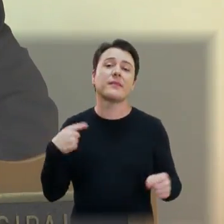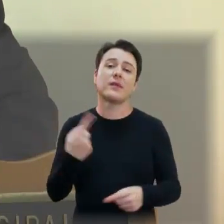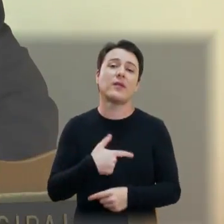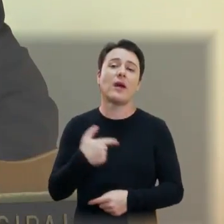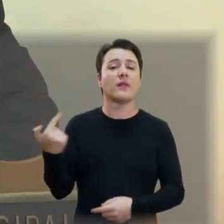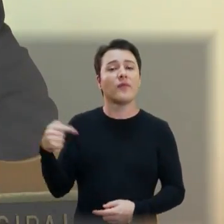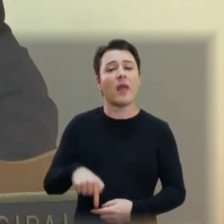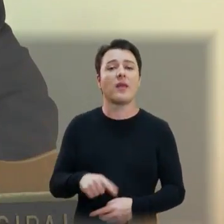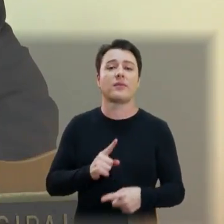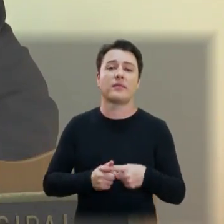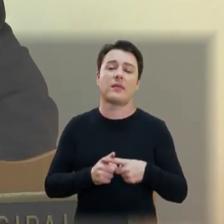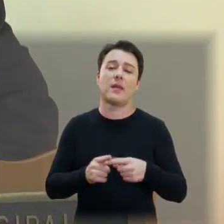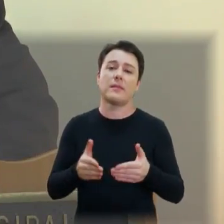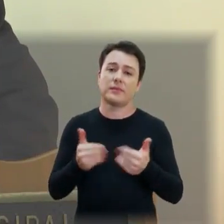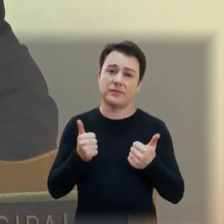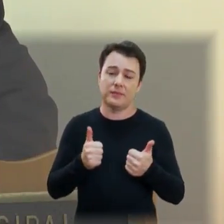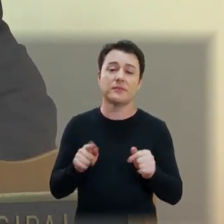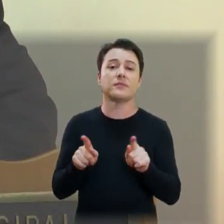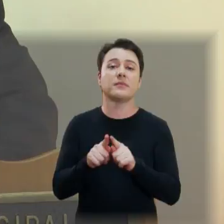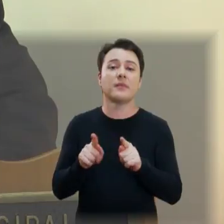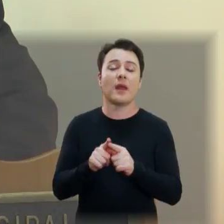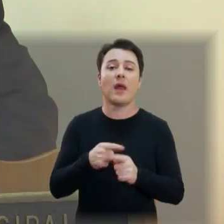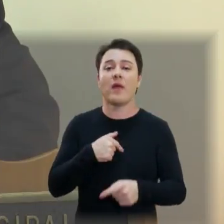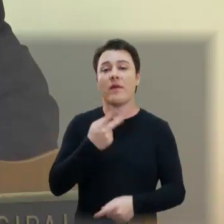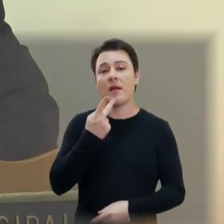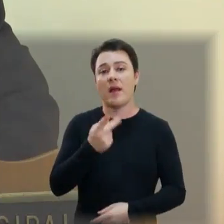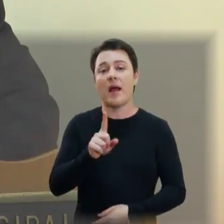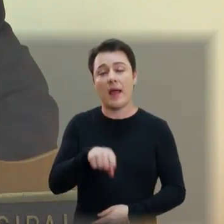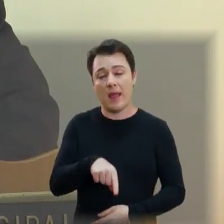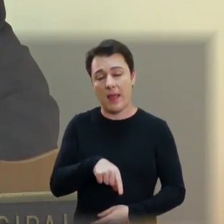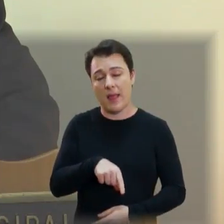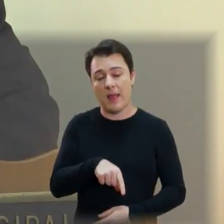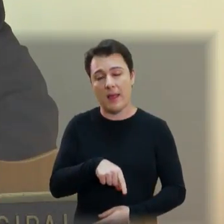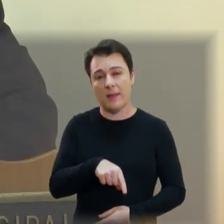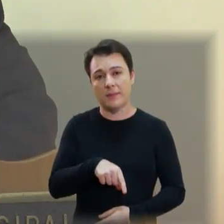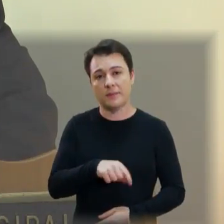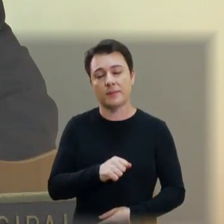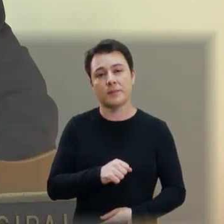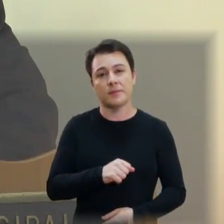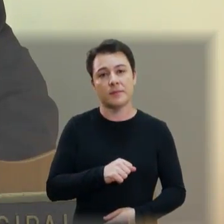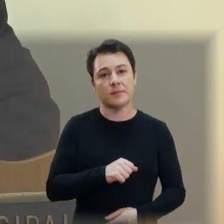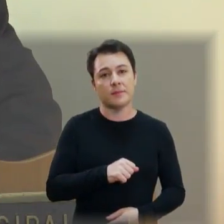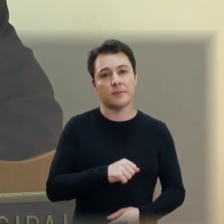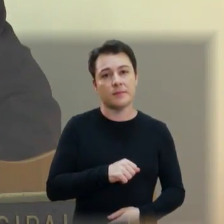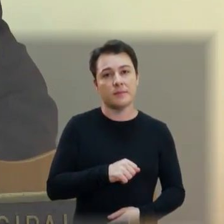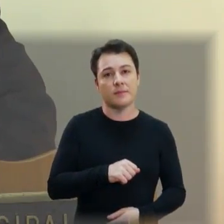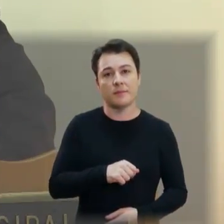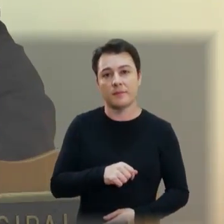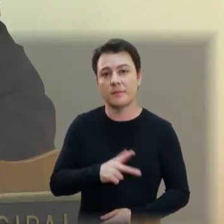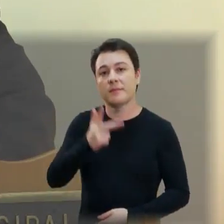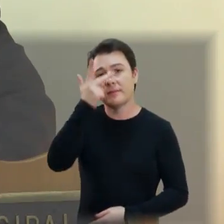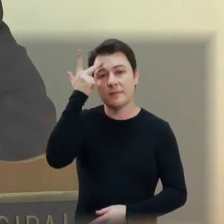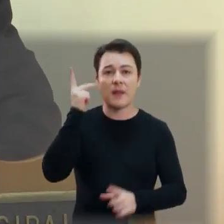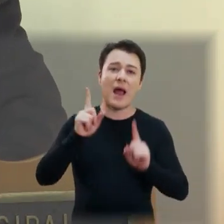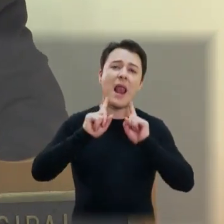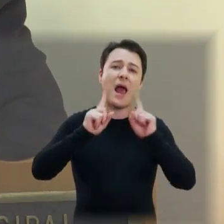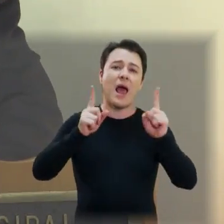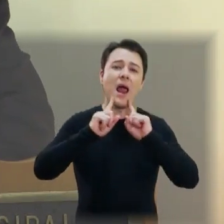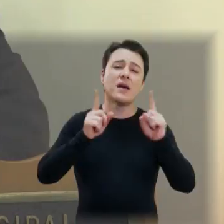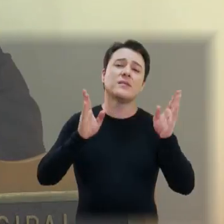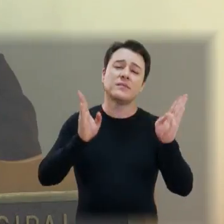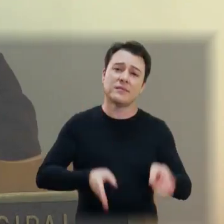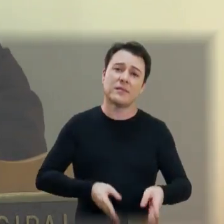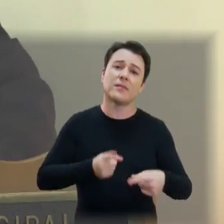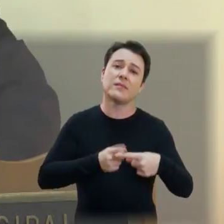vez para cobrar. E falar, como eu já disse aqui, e o pessoal já está reclamando novamente que está faltando